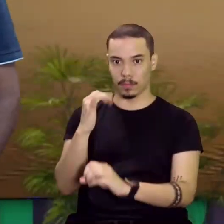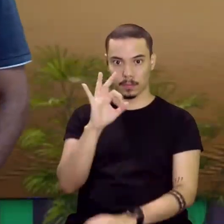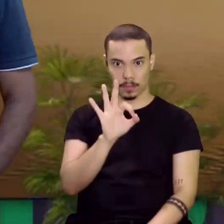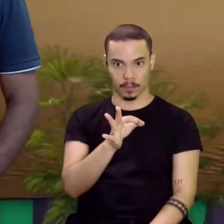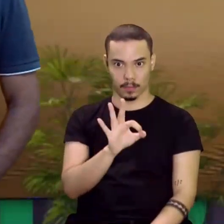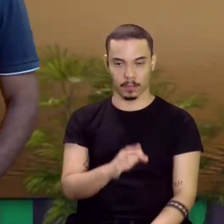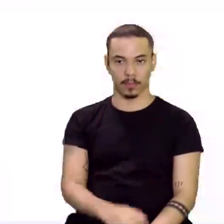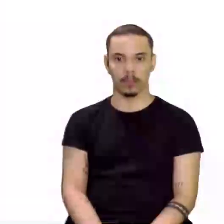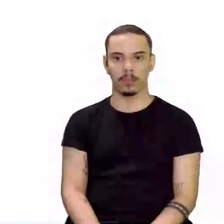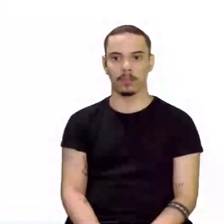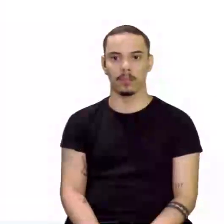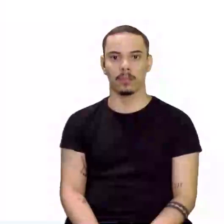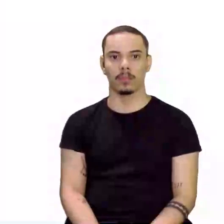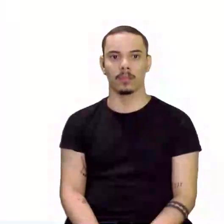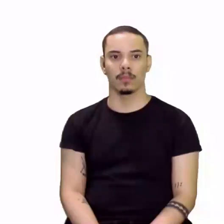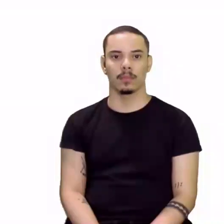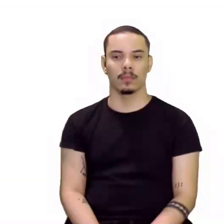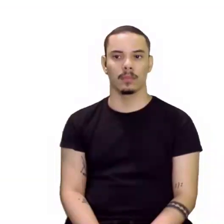Beleza?